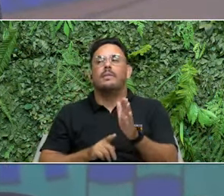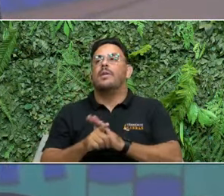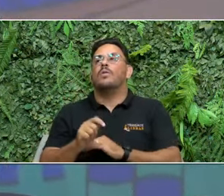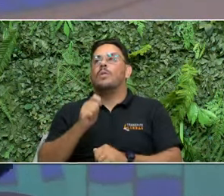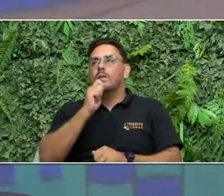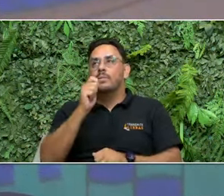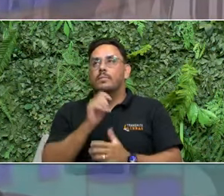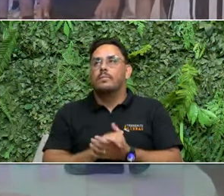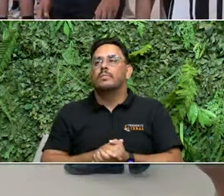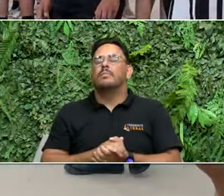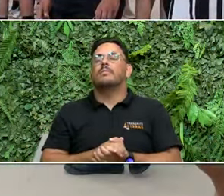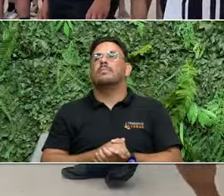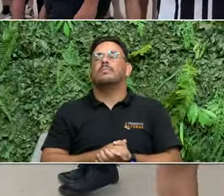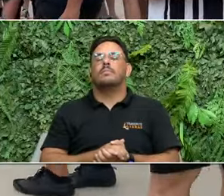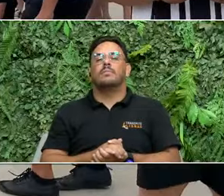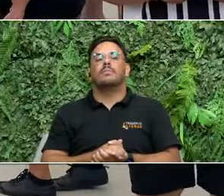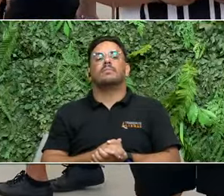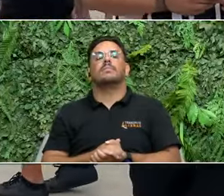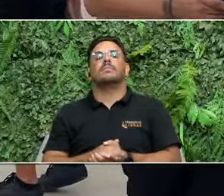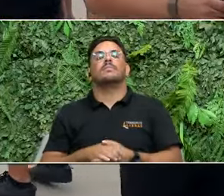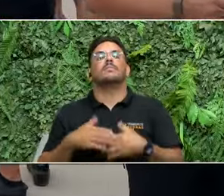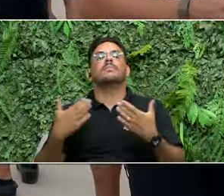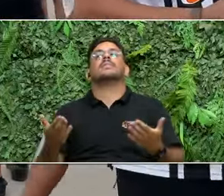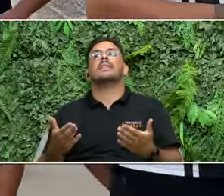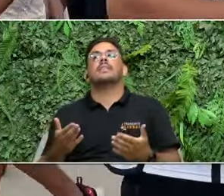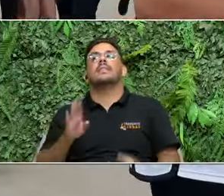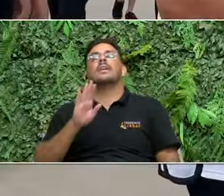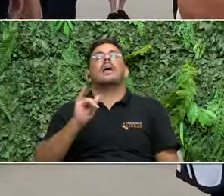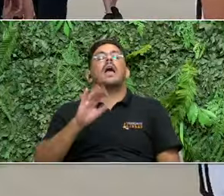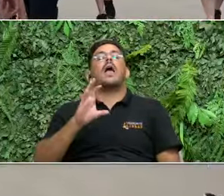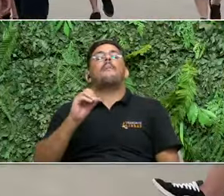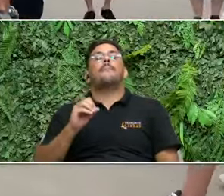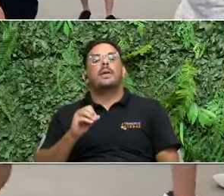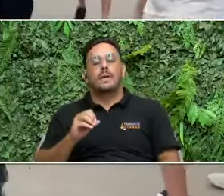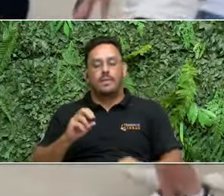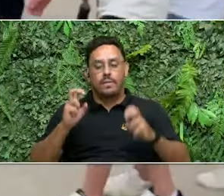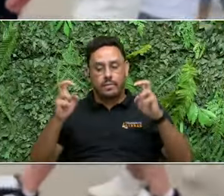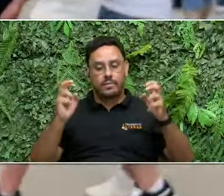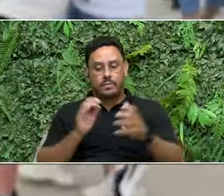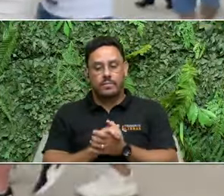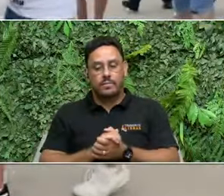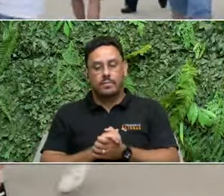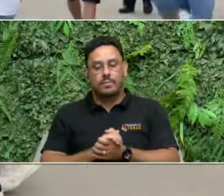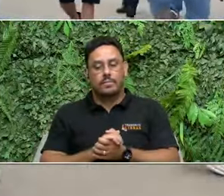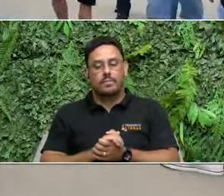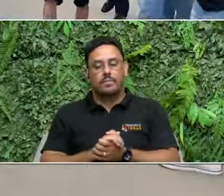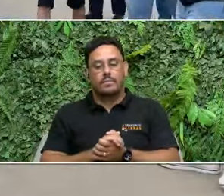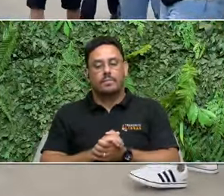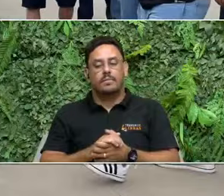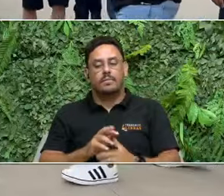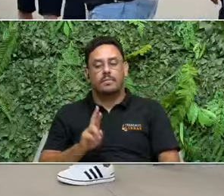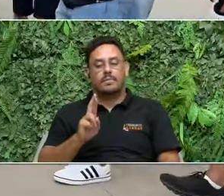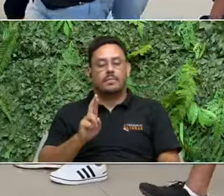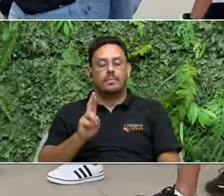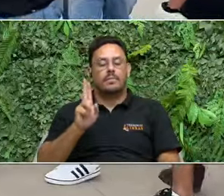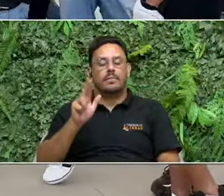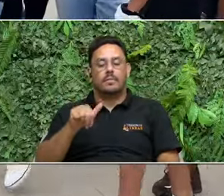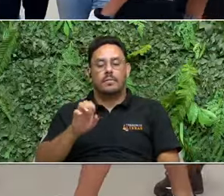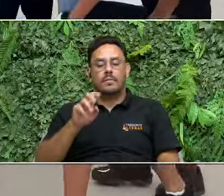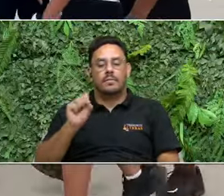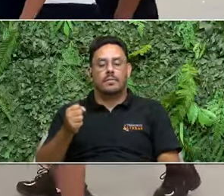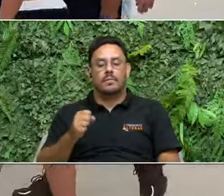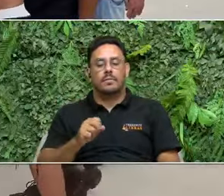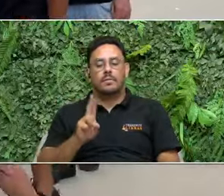a gente cadê o Bibico da galera Rubens Ramalho é o Rubens